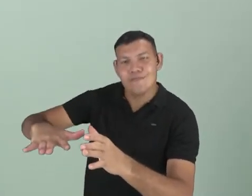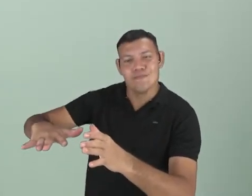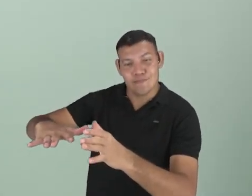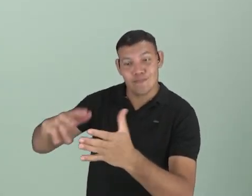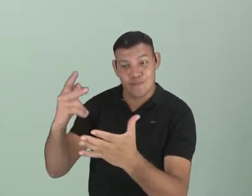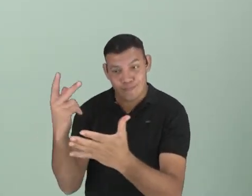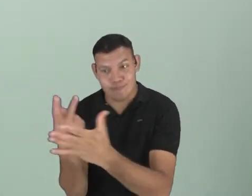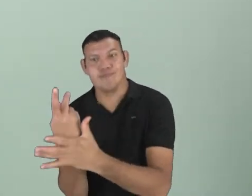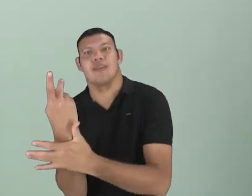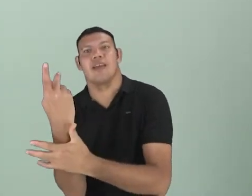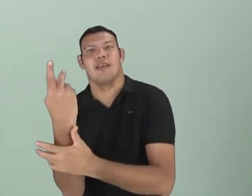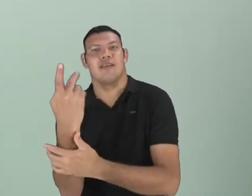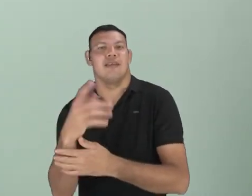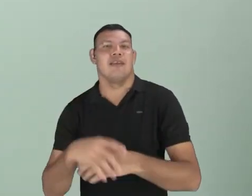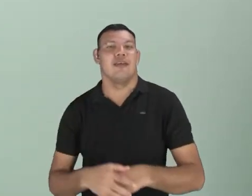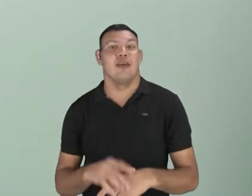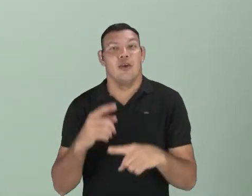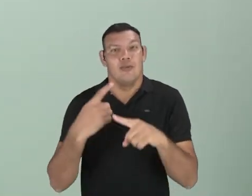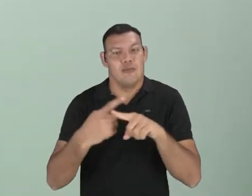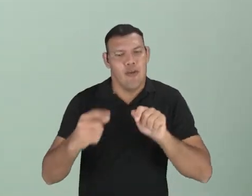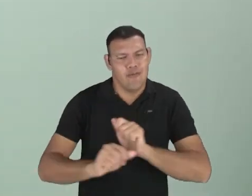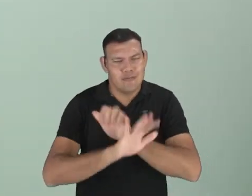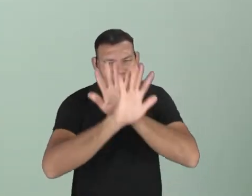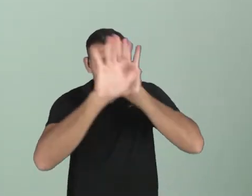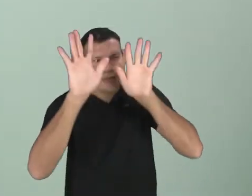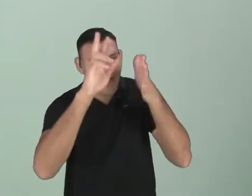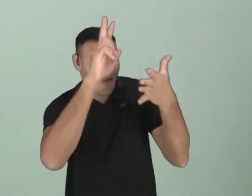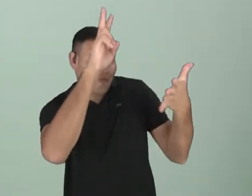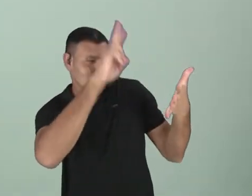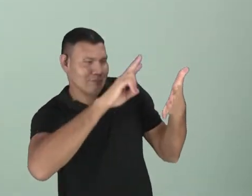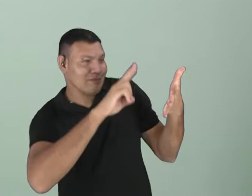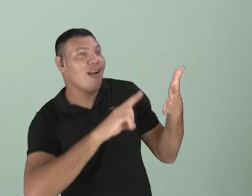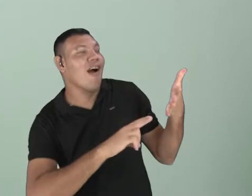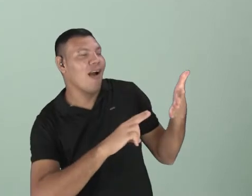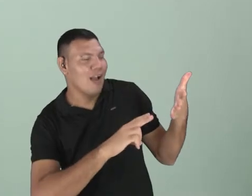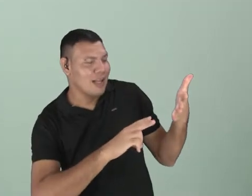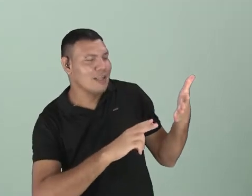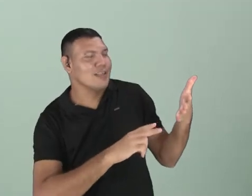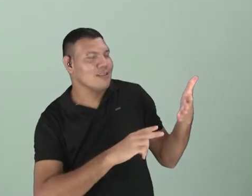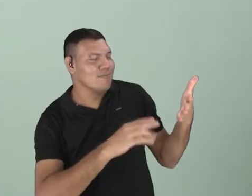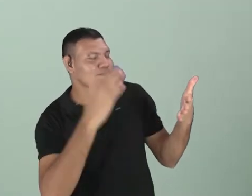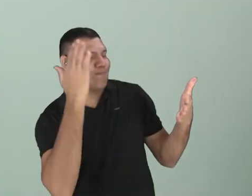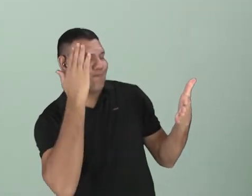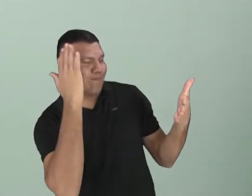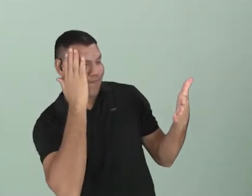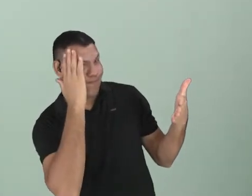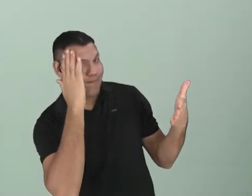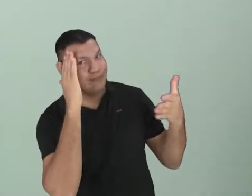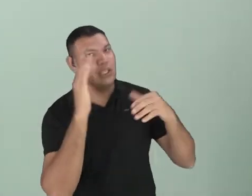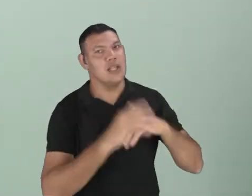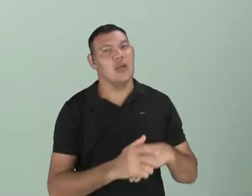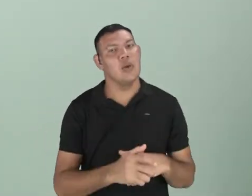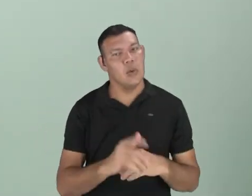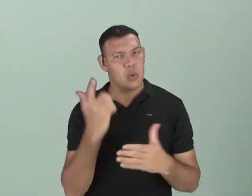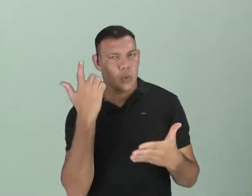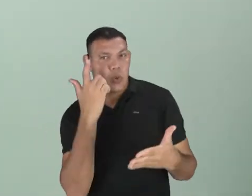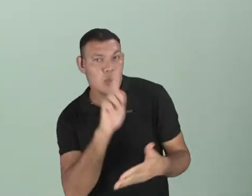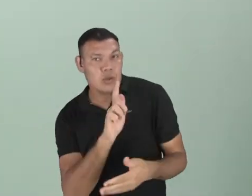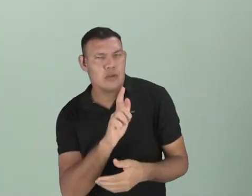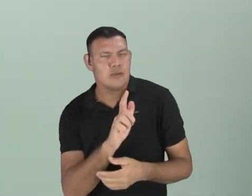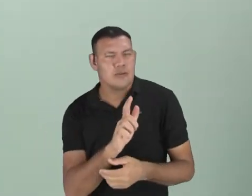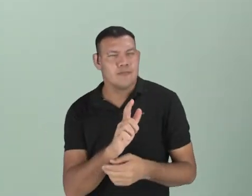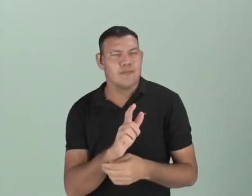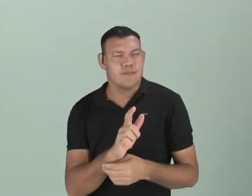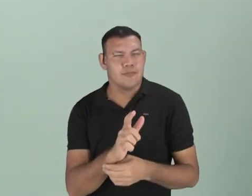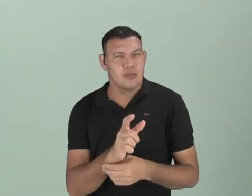é muito importante. Para quê? Para que o leitor ele possa se situar. ele possa conseguir